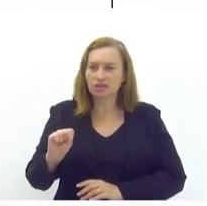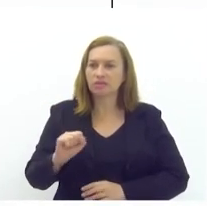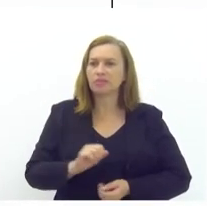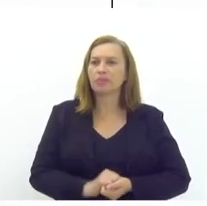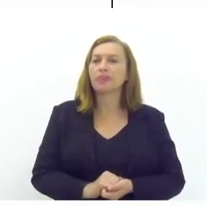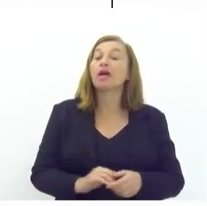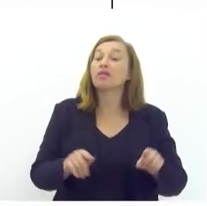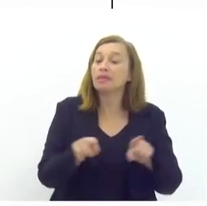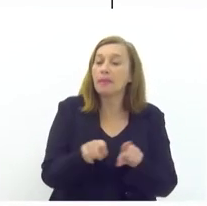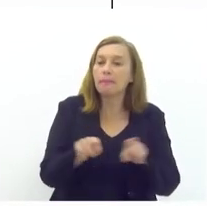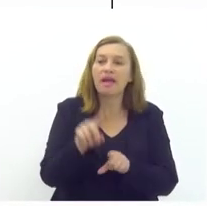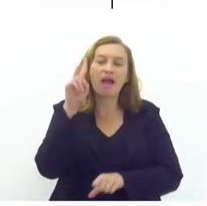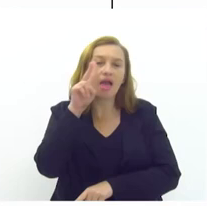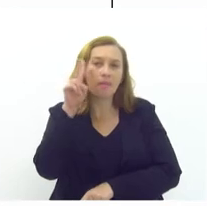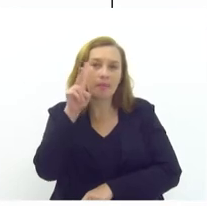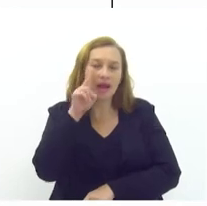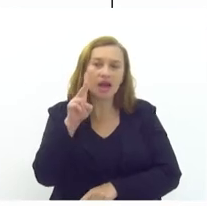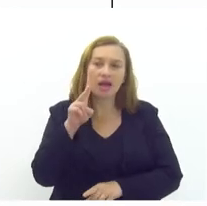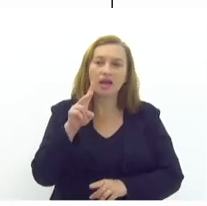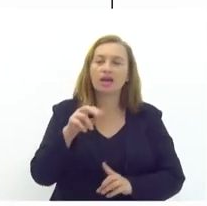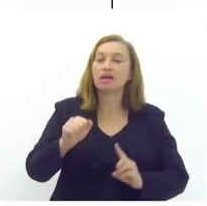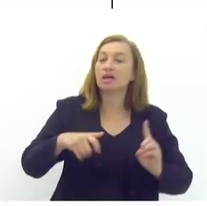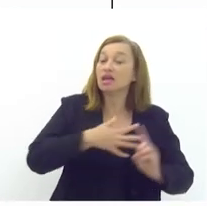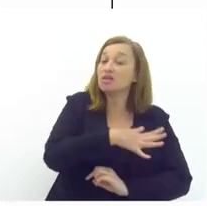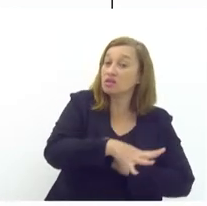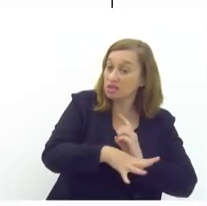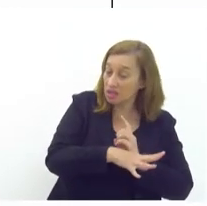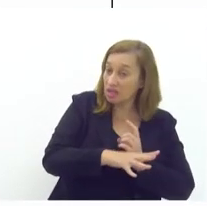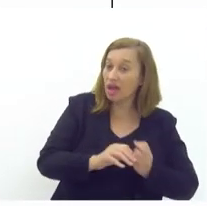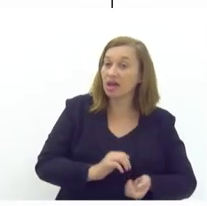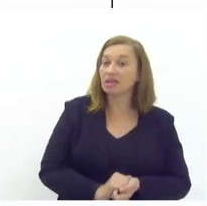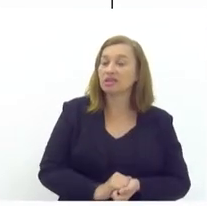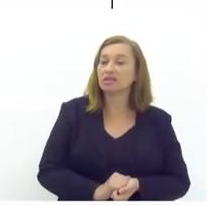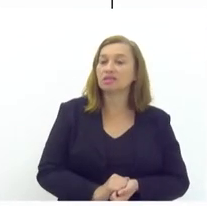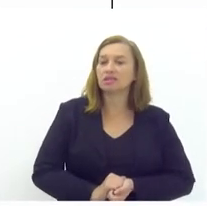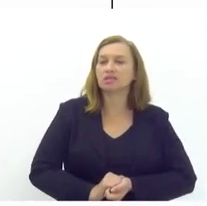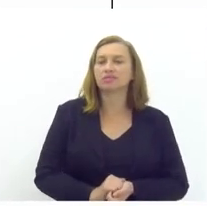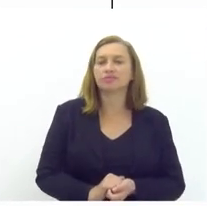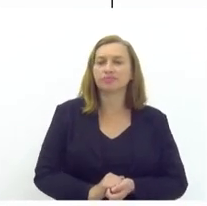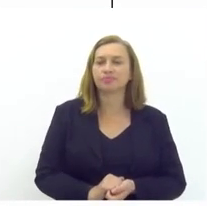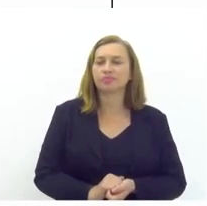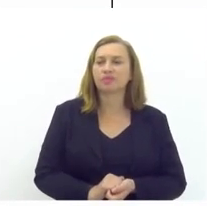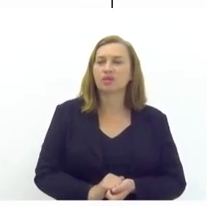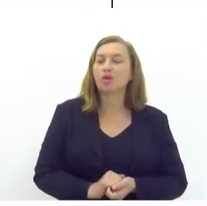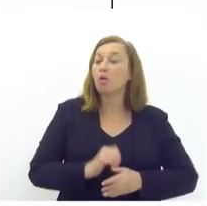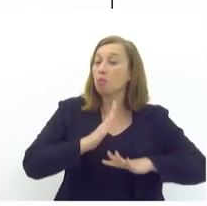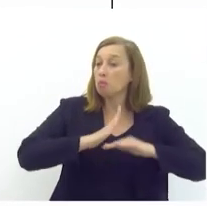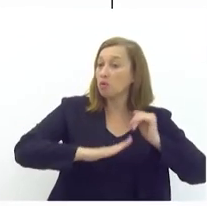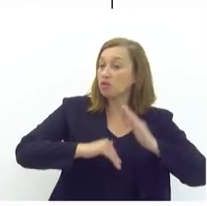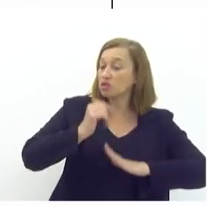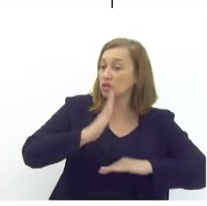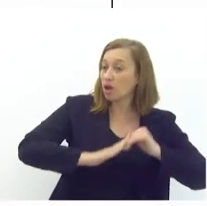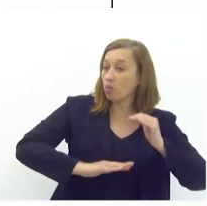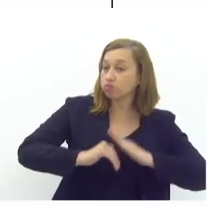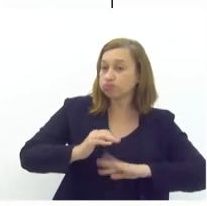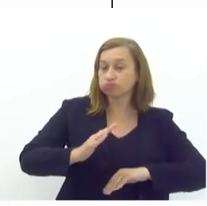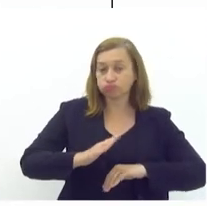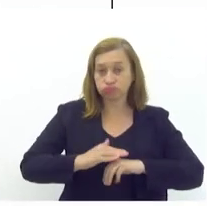Vale lembrar também que essas sociedades elas são exercidas pelo profissional liberal